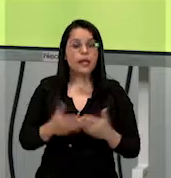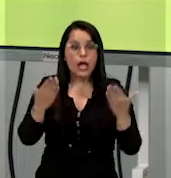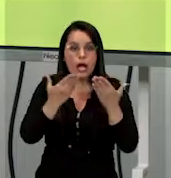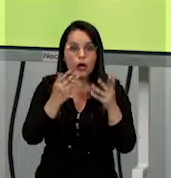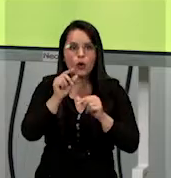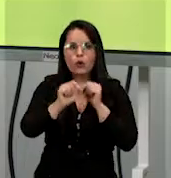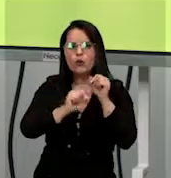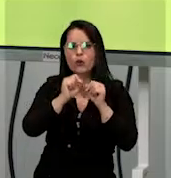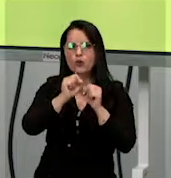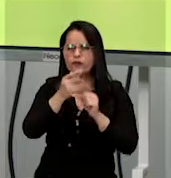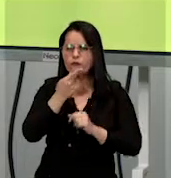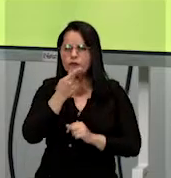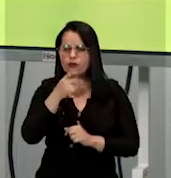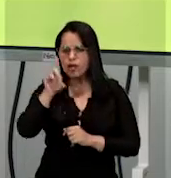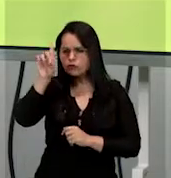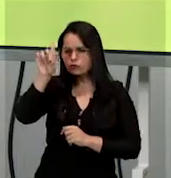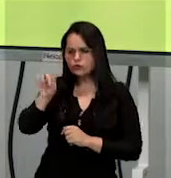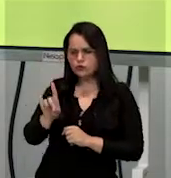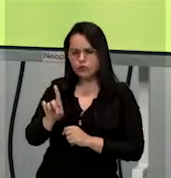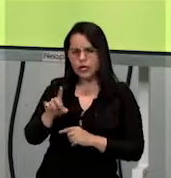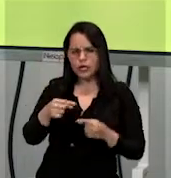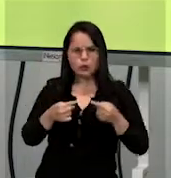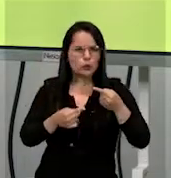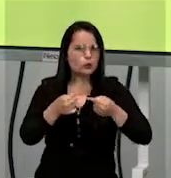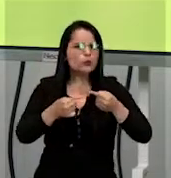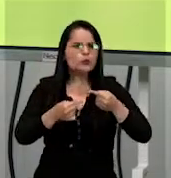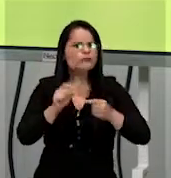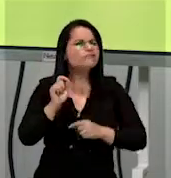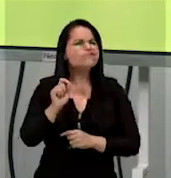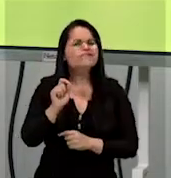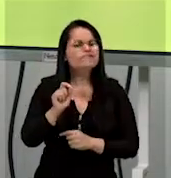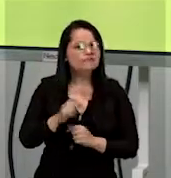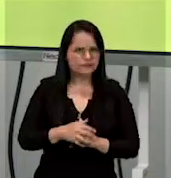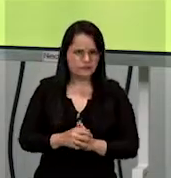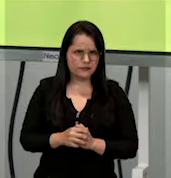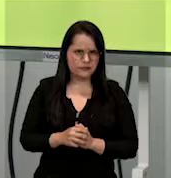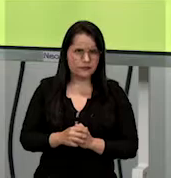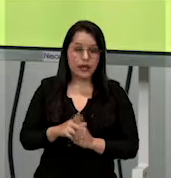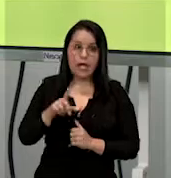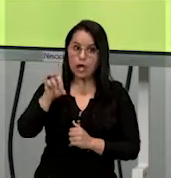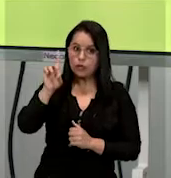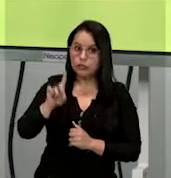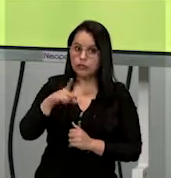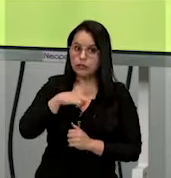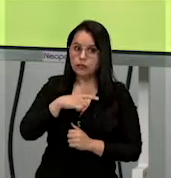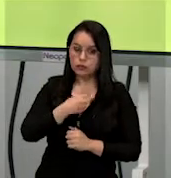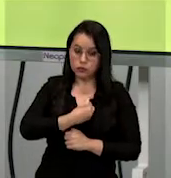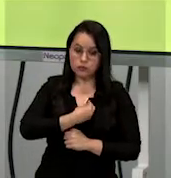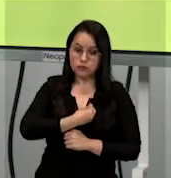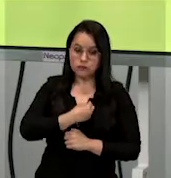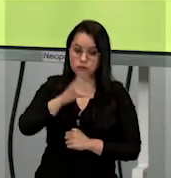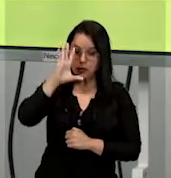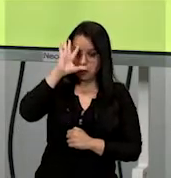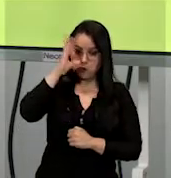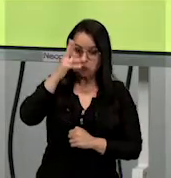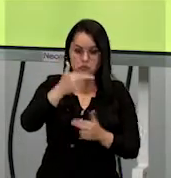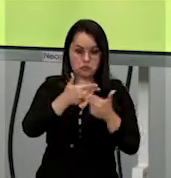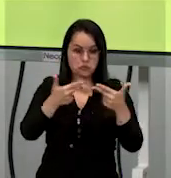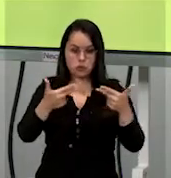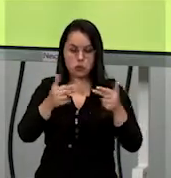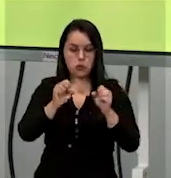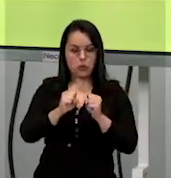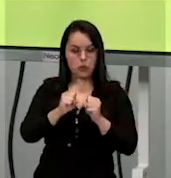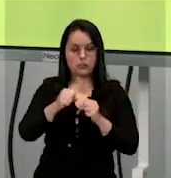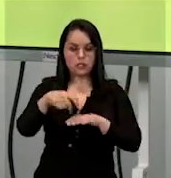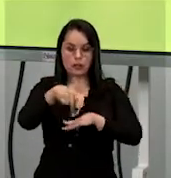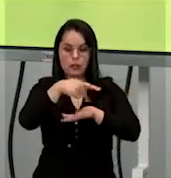Falamos agora um pouquinho do direito político. O que é o direito político? É o direito que eu tenho de participar nas decisões, seja do